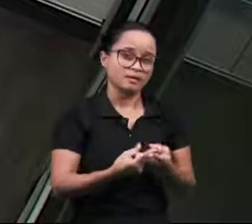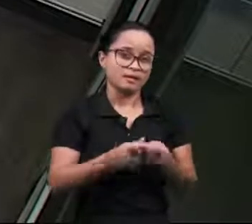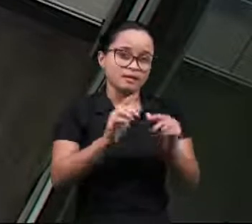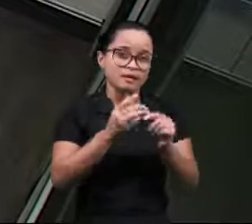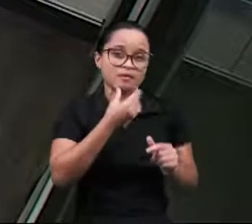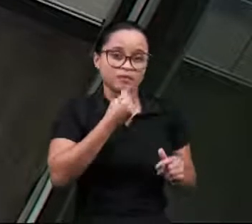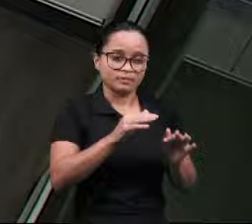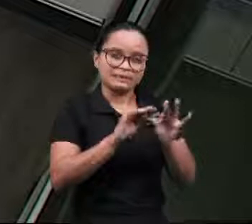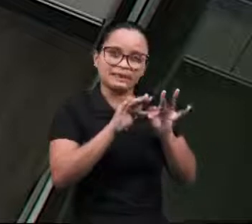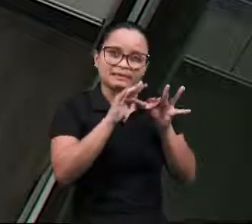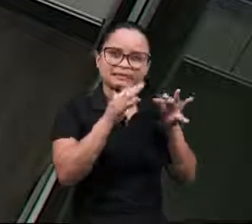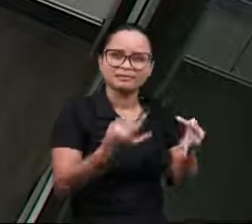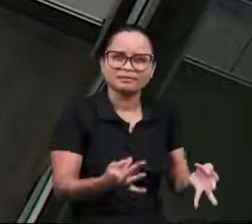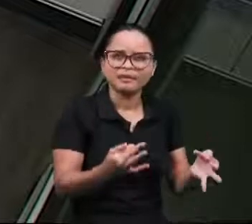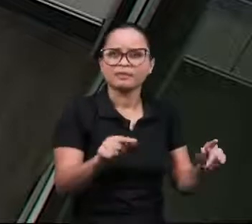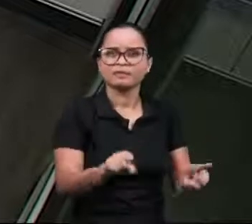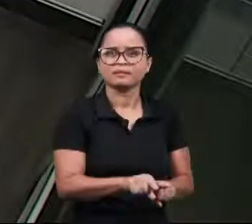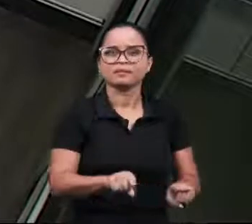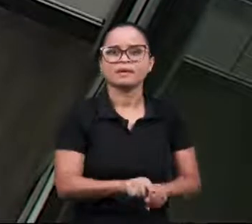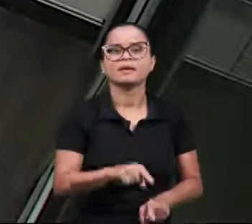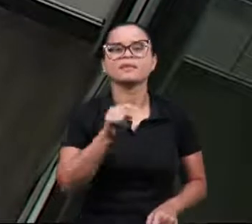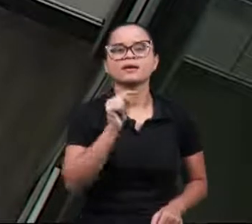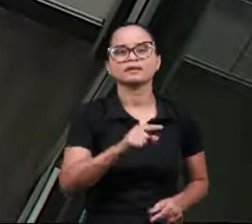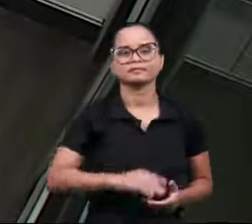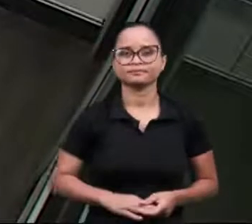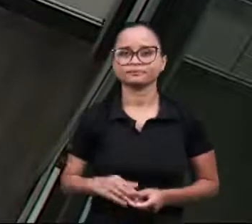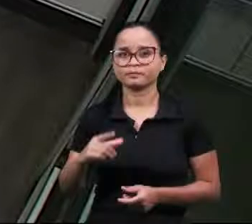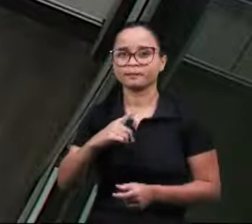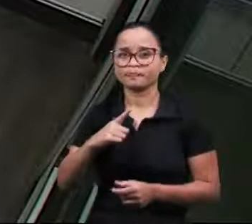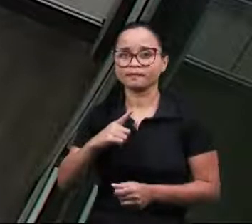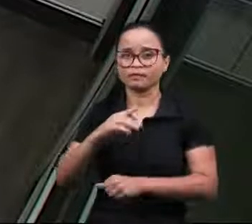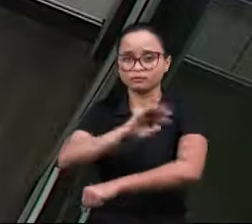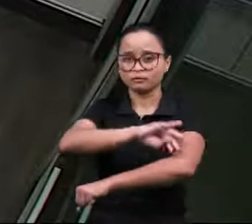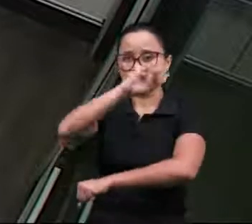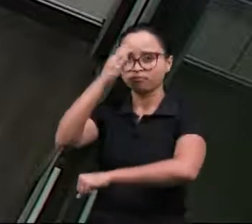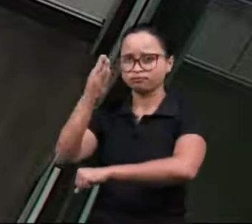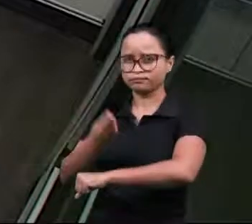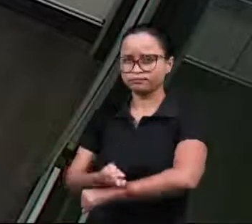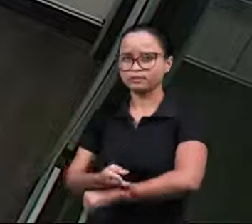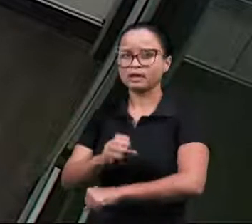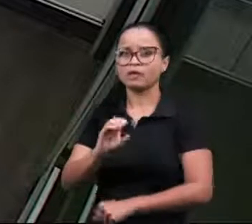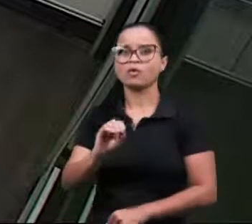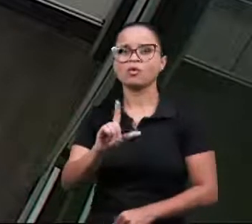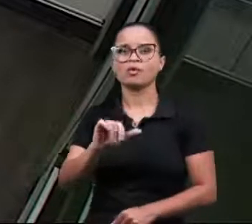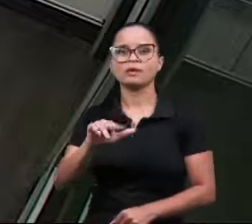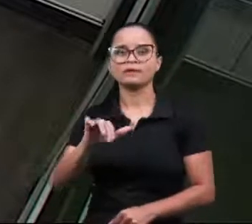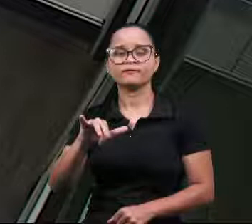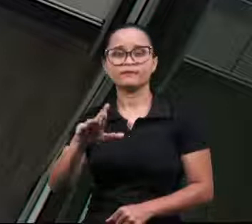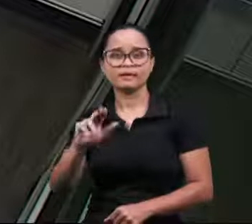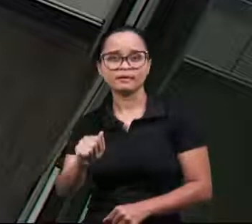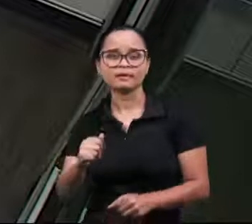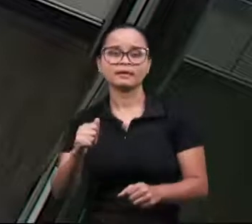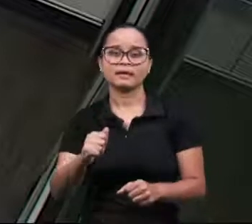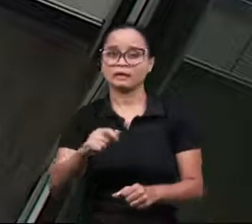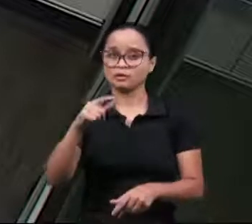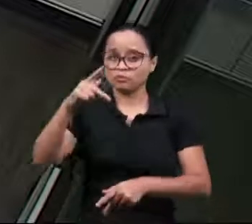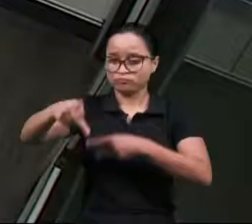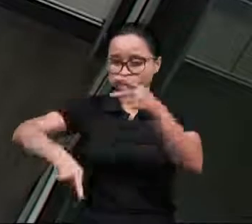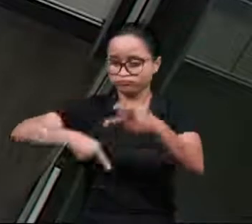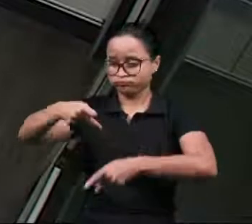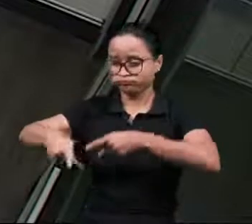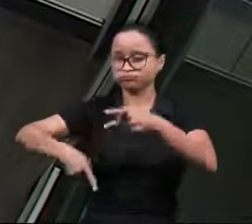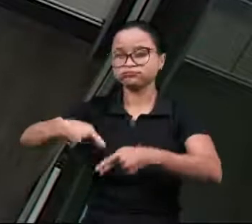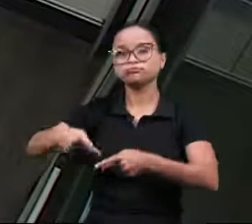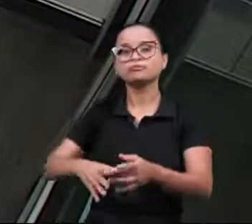foi esse que desceu o Monte das Oliveiras e que Israel rejeitou e que por consequência